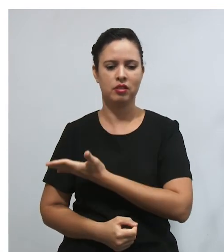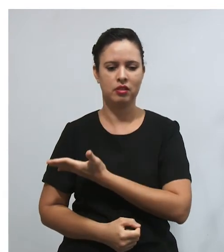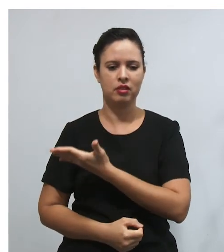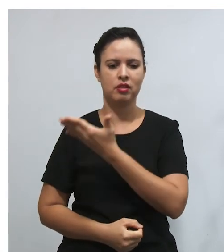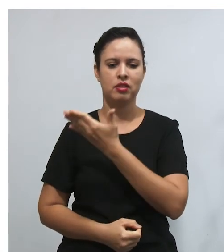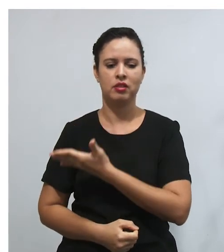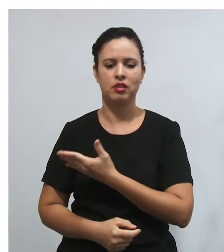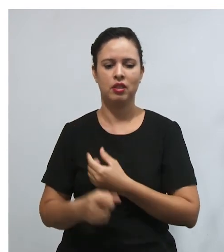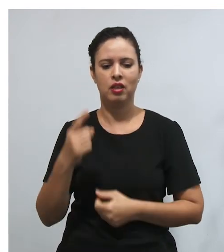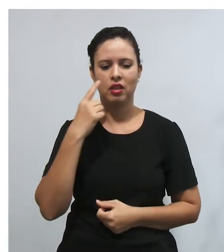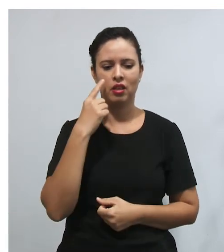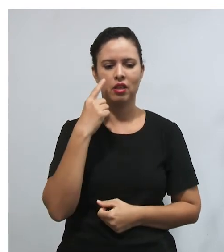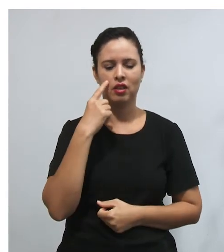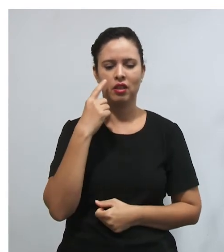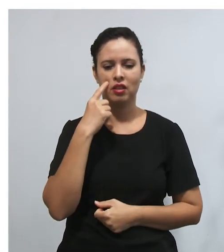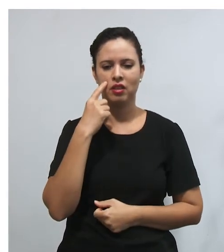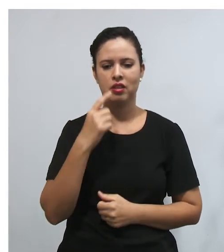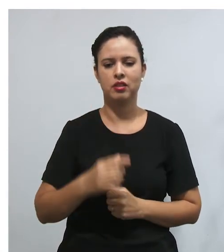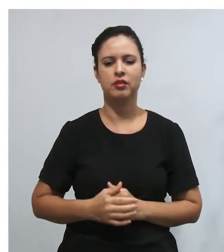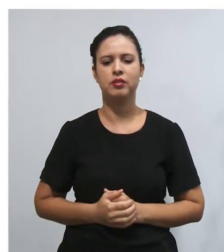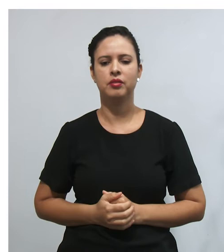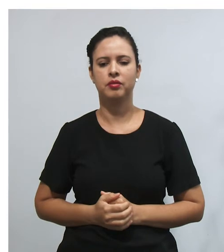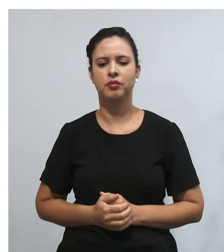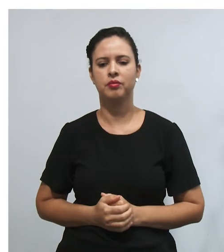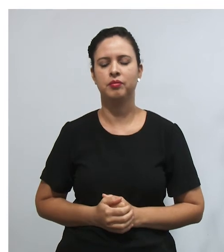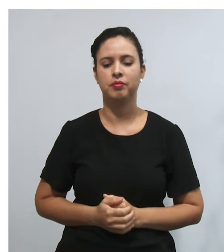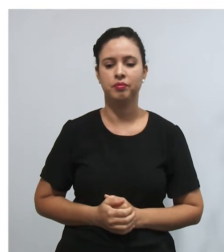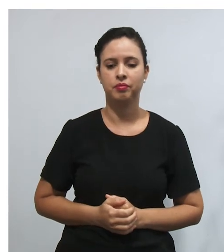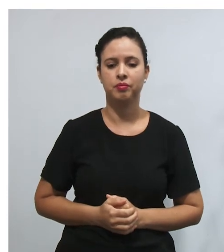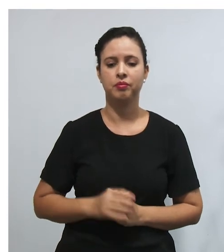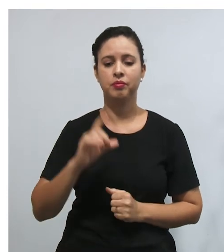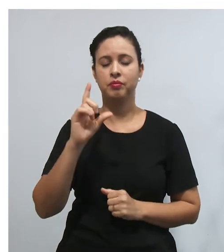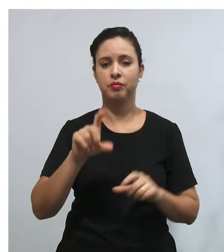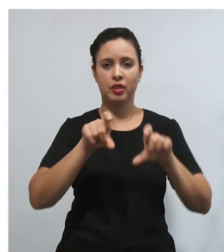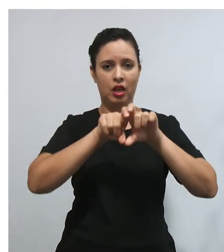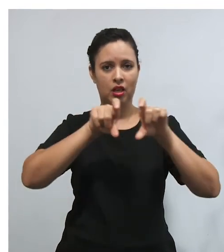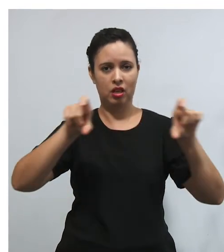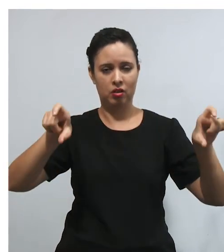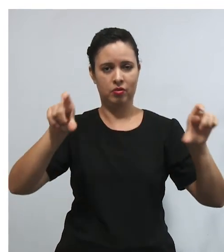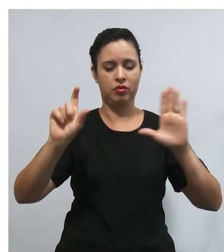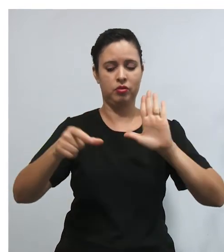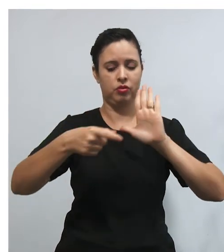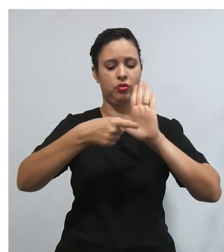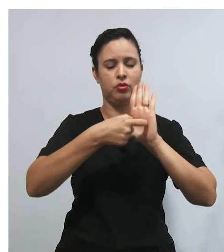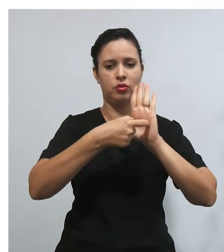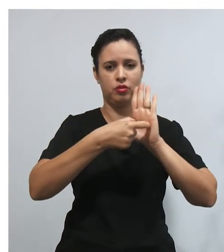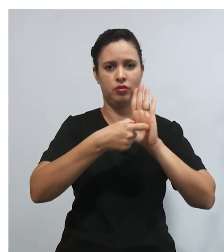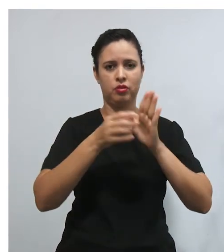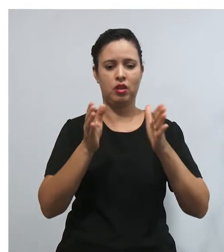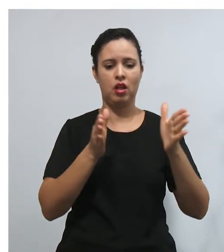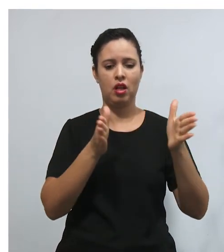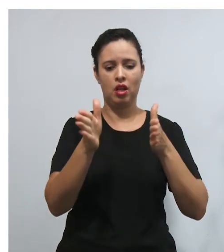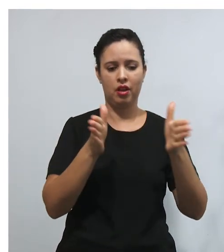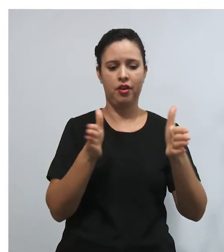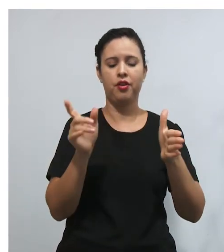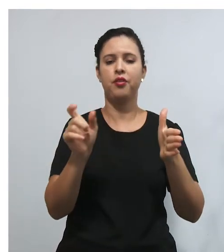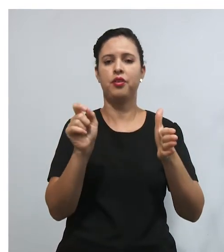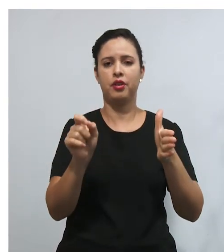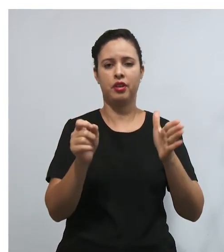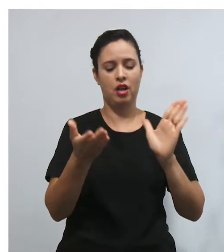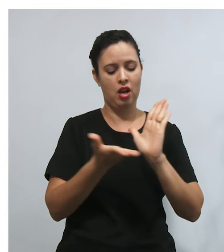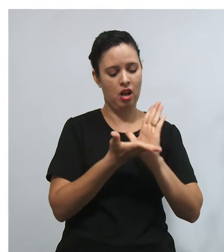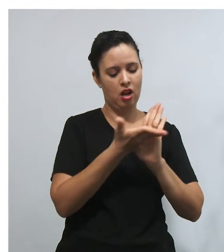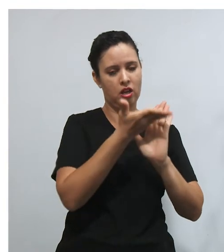essa camada que nós estamos vendo aqui, é uma camada de software colocada entre o hardware e